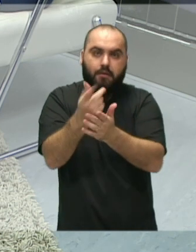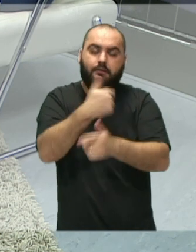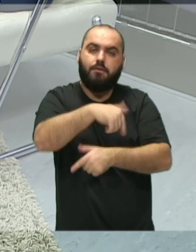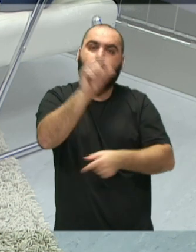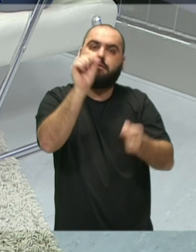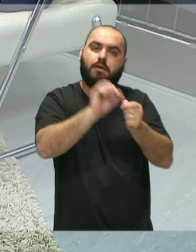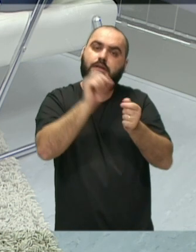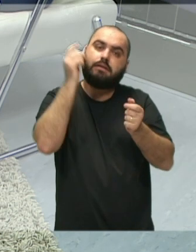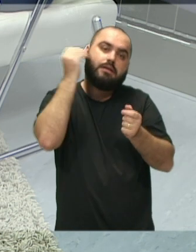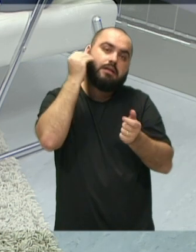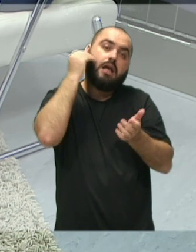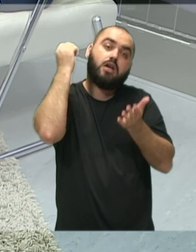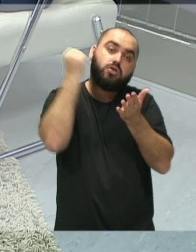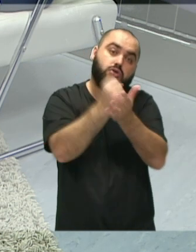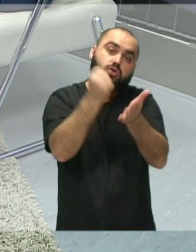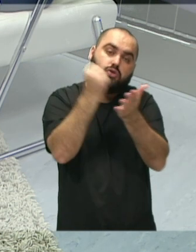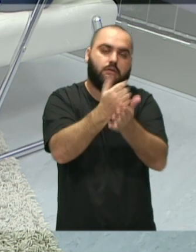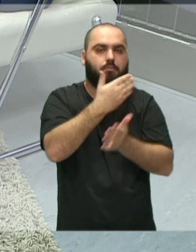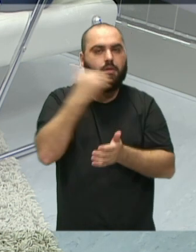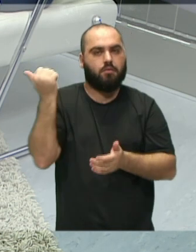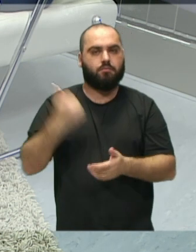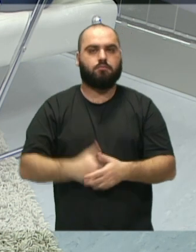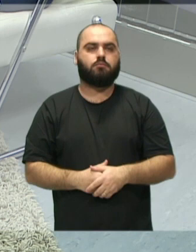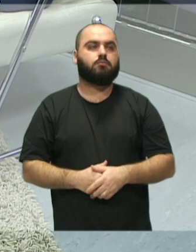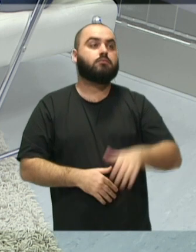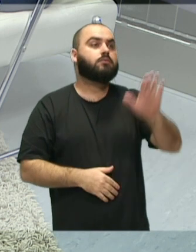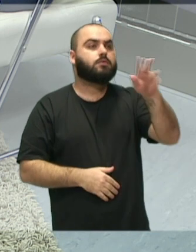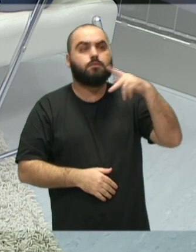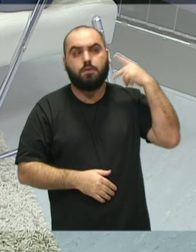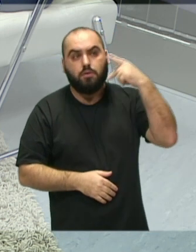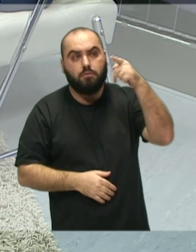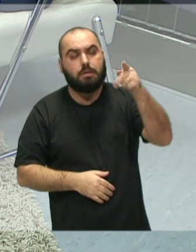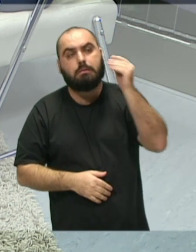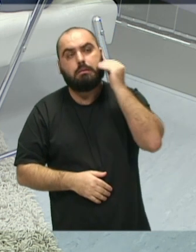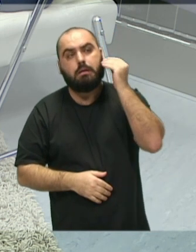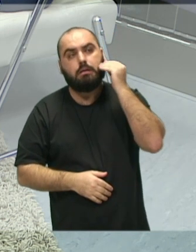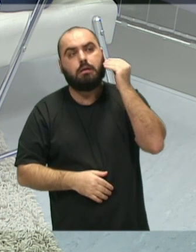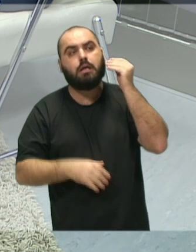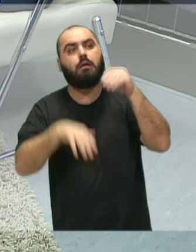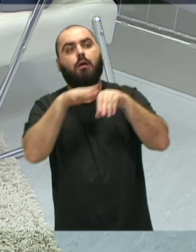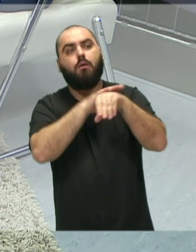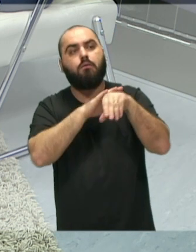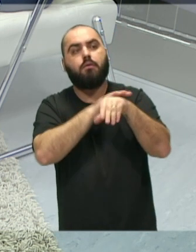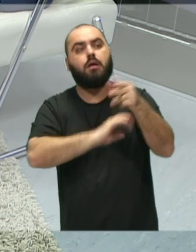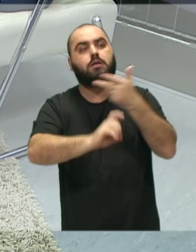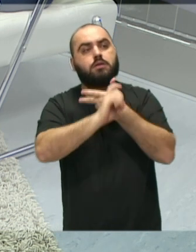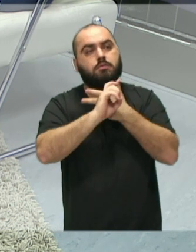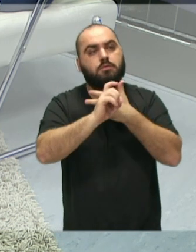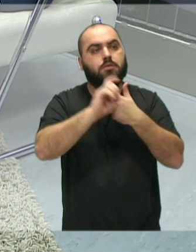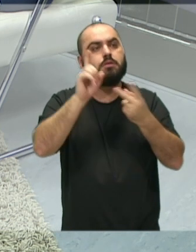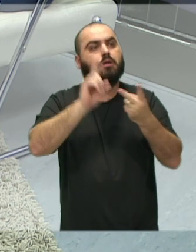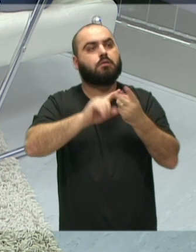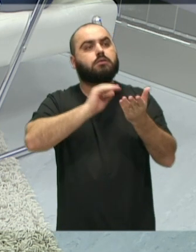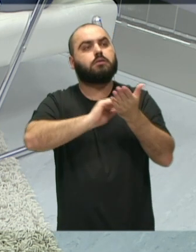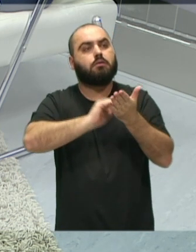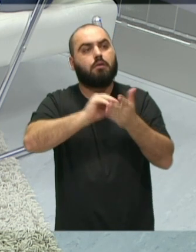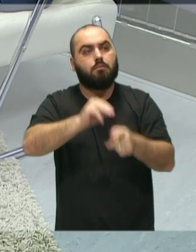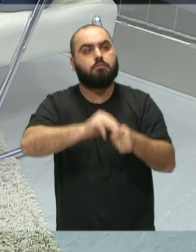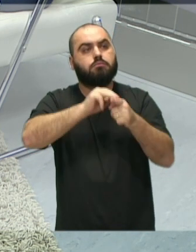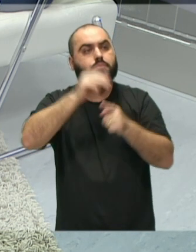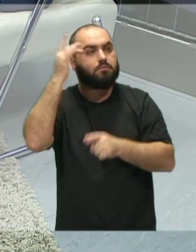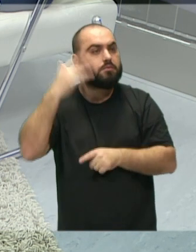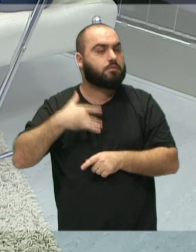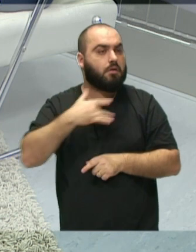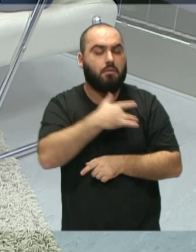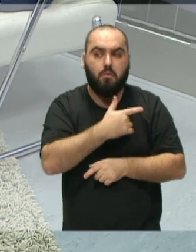ajudar e melhorar. Vereadora, e quando a senhora busca o diálogo com o Poder Executivo, com o secretário municipal de saúde ou outros profissionais,